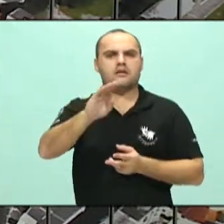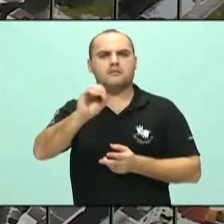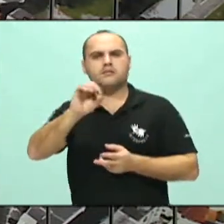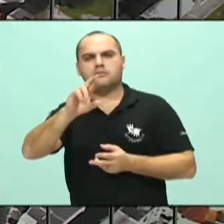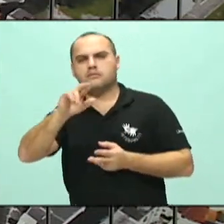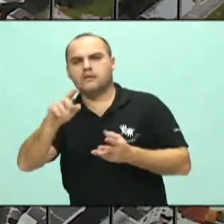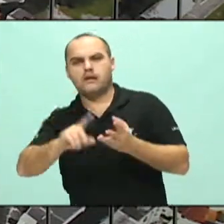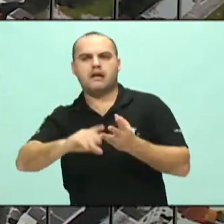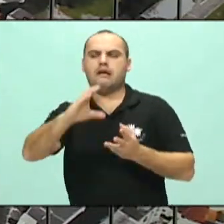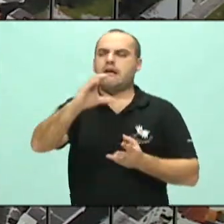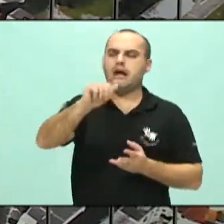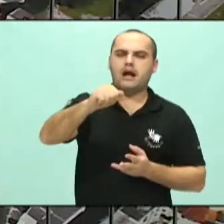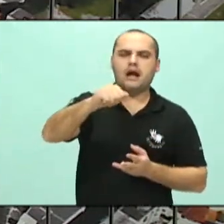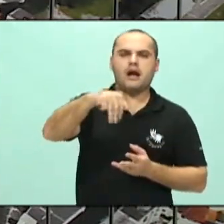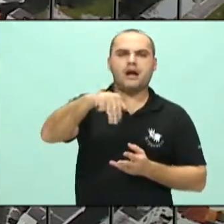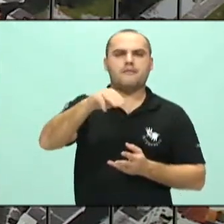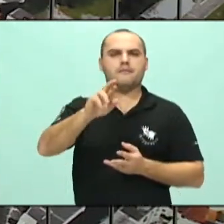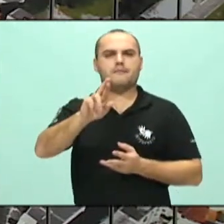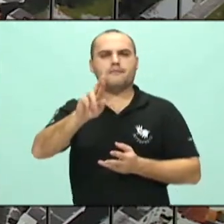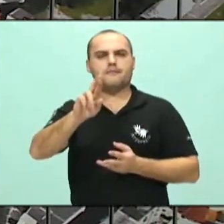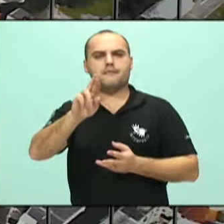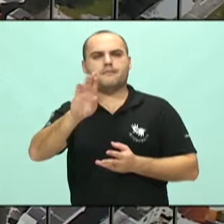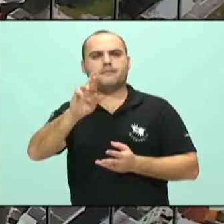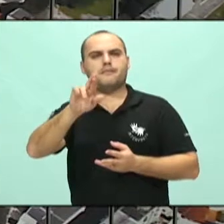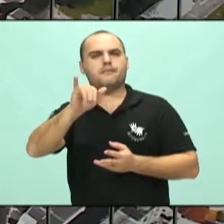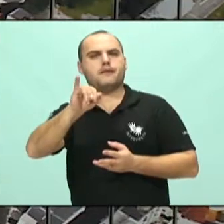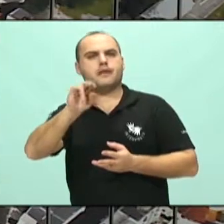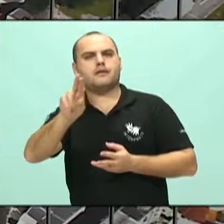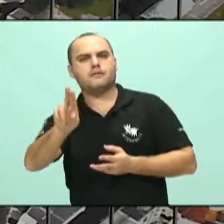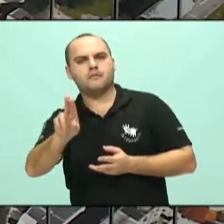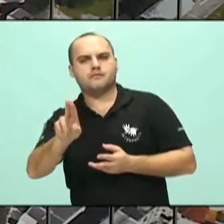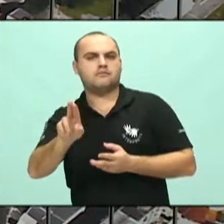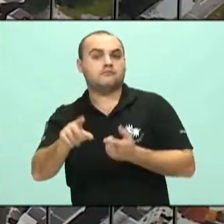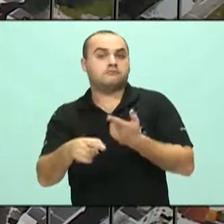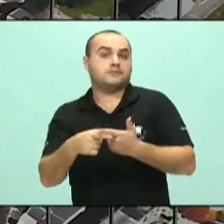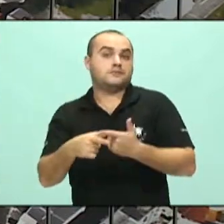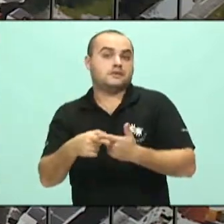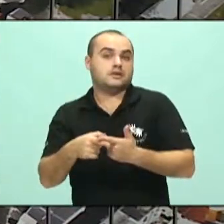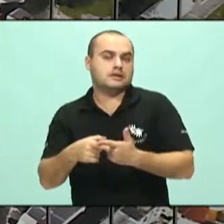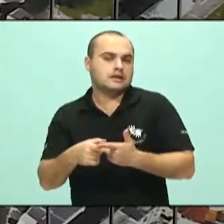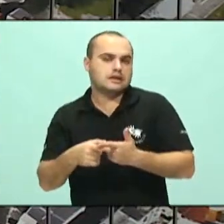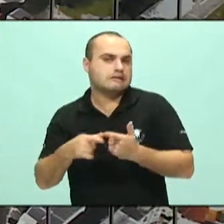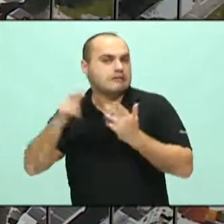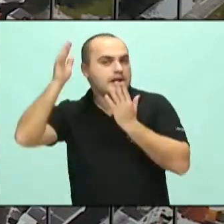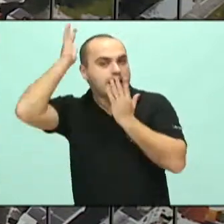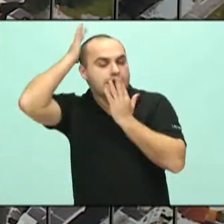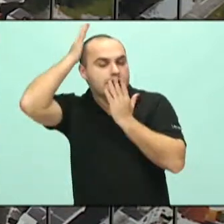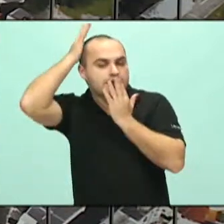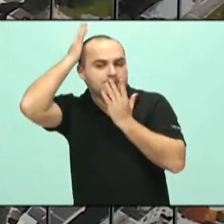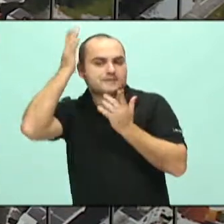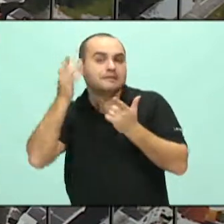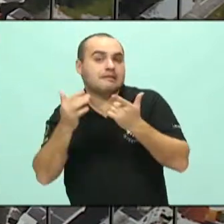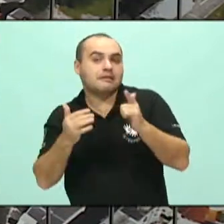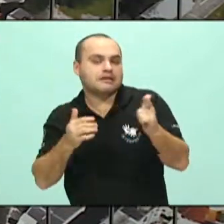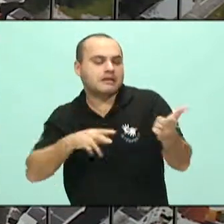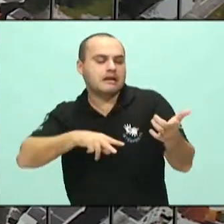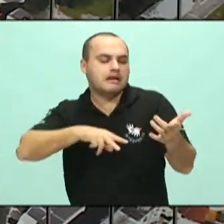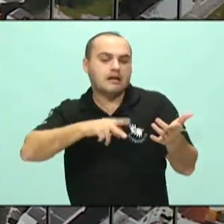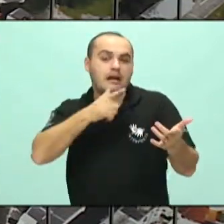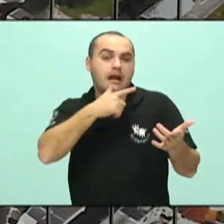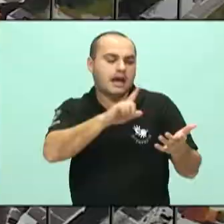Camboriú-Açu, Cambriú, vários nomes, conforme, porque os índios não tinham uma língua